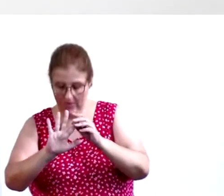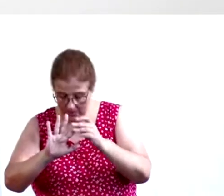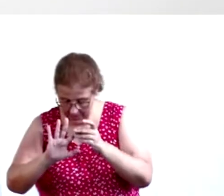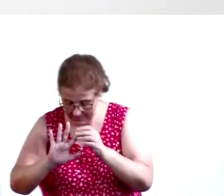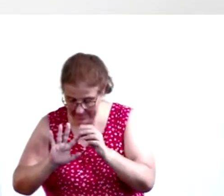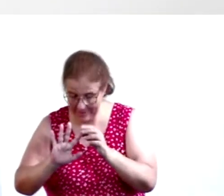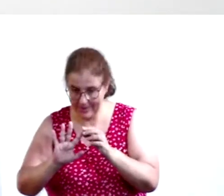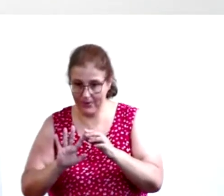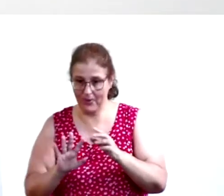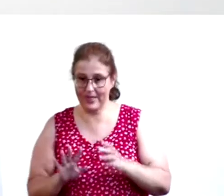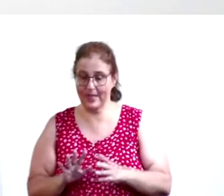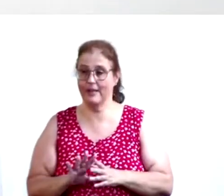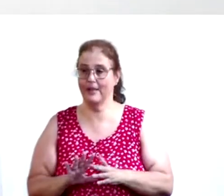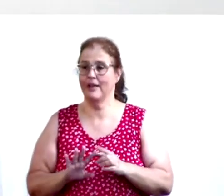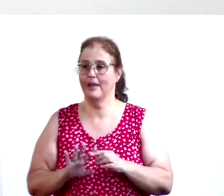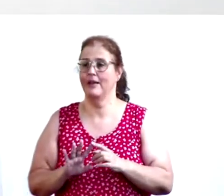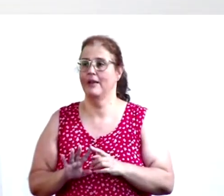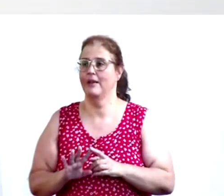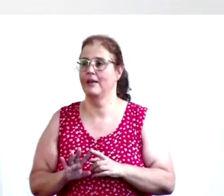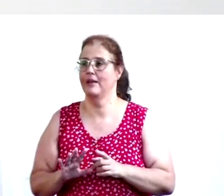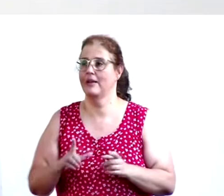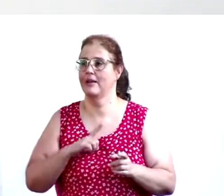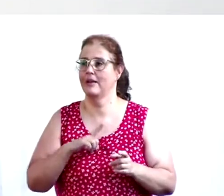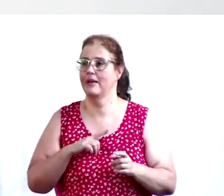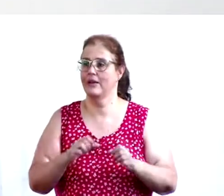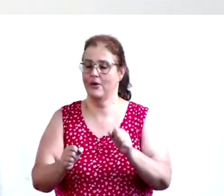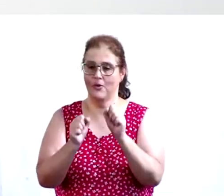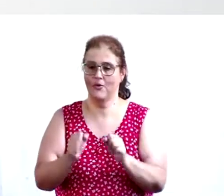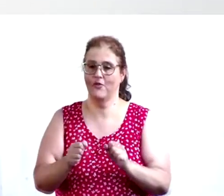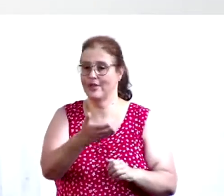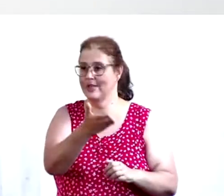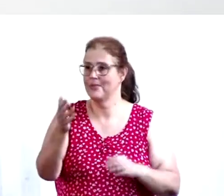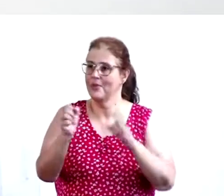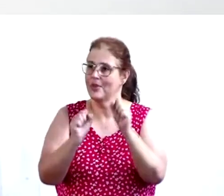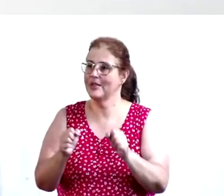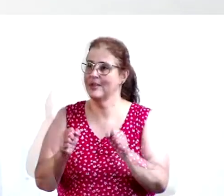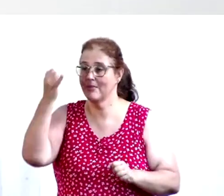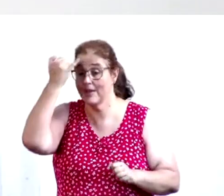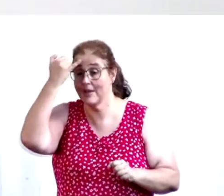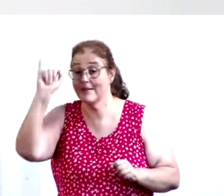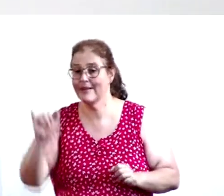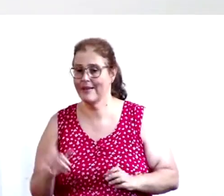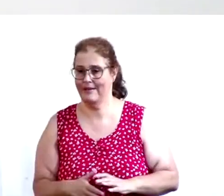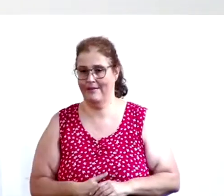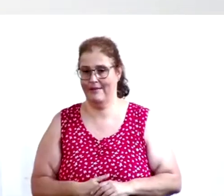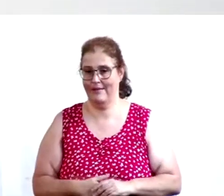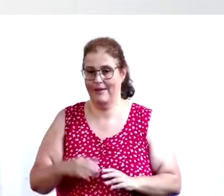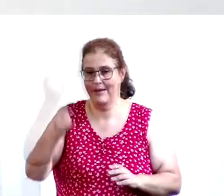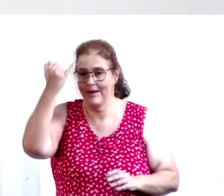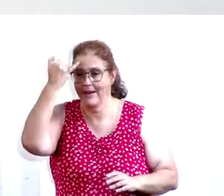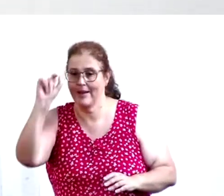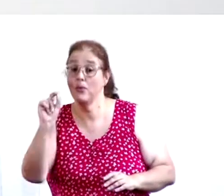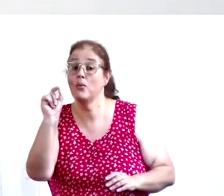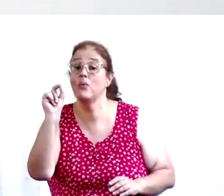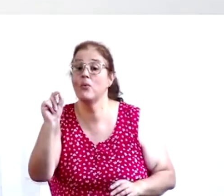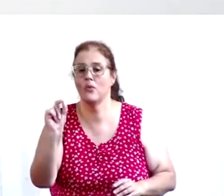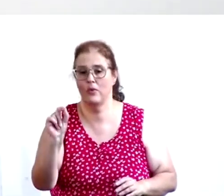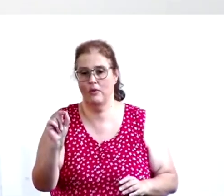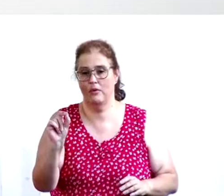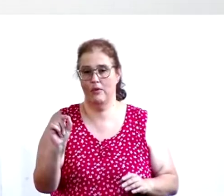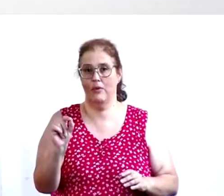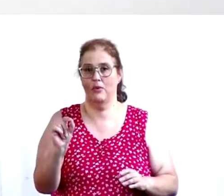estão desenhando hoje ou poderão sair dessa igreja nessa manhã com uma ideia clara sobre o que é